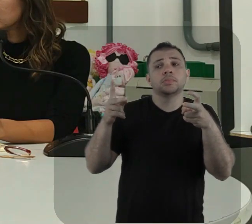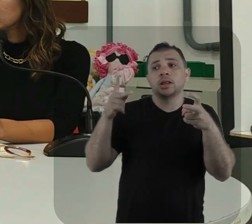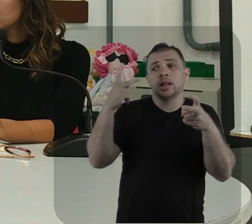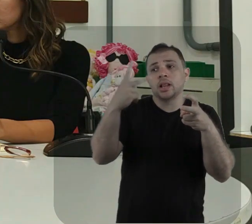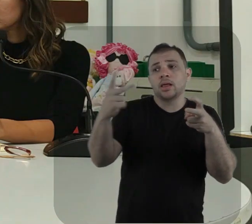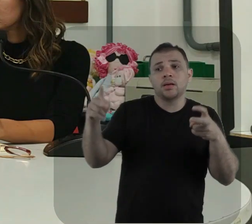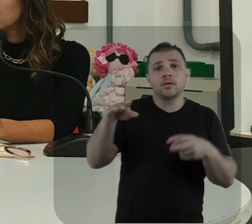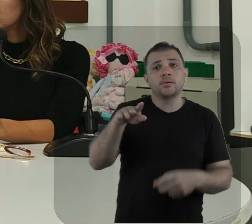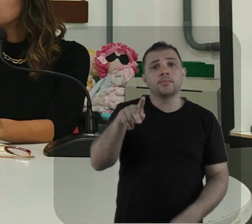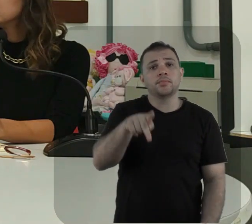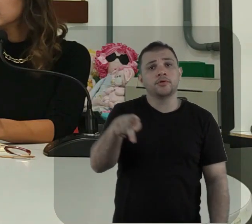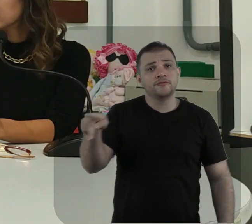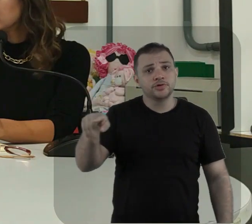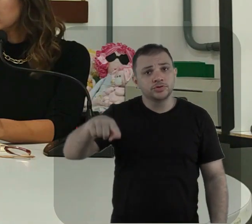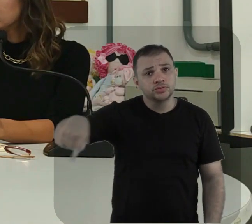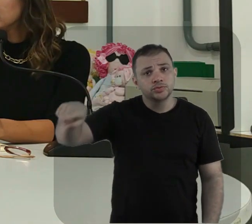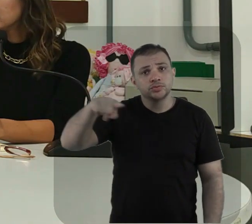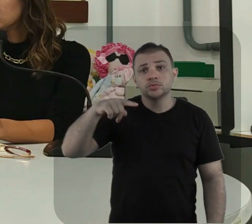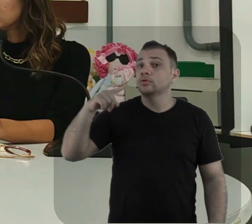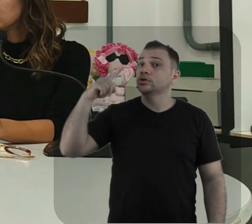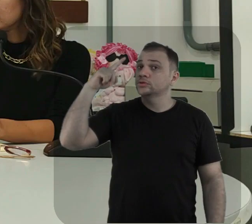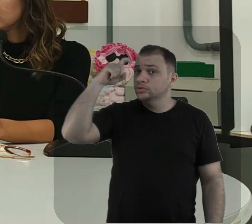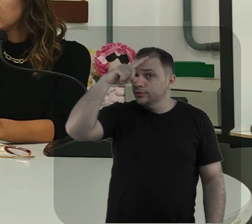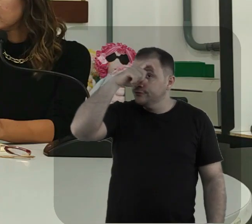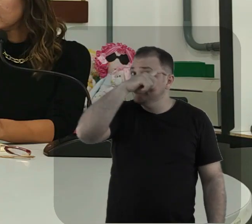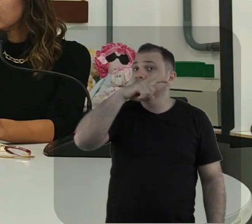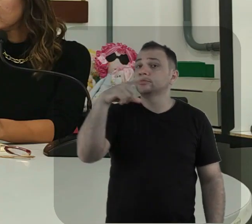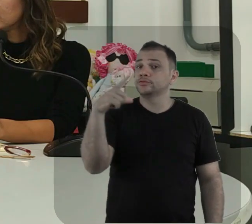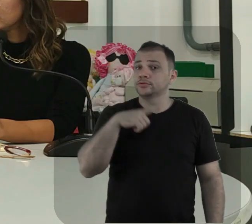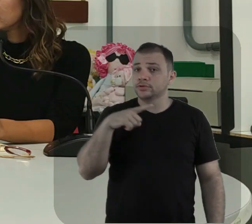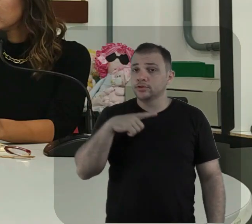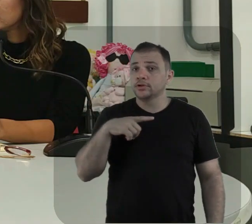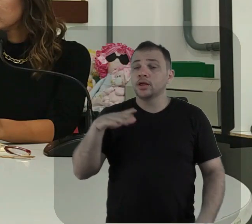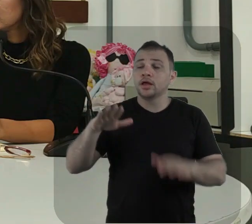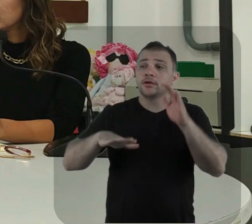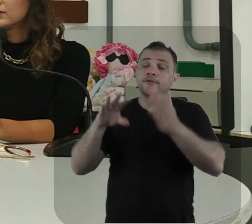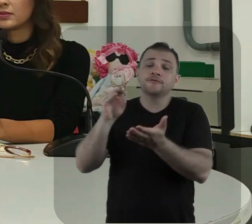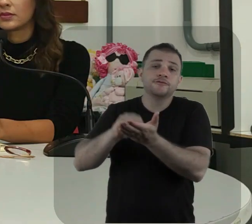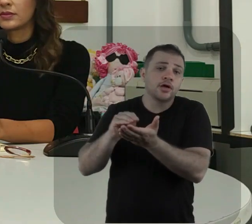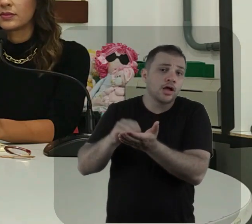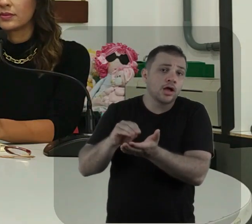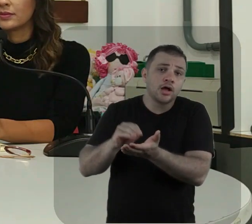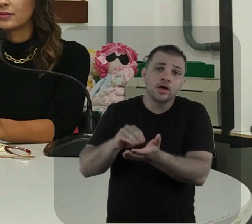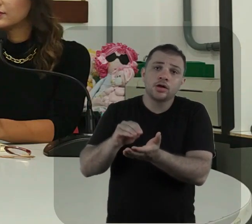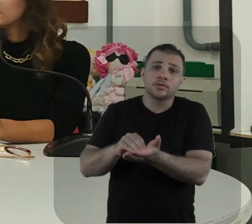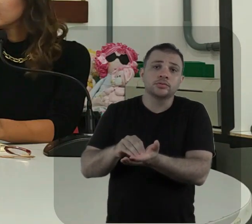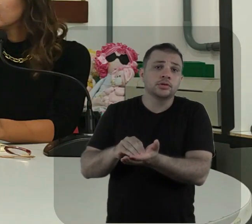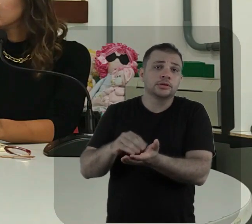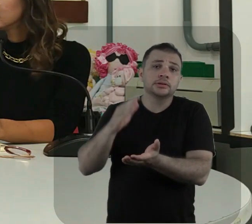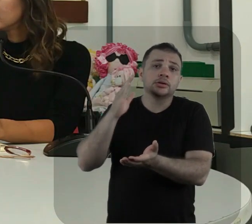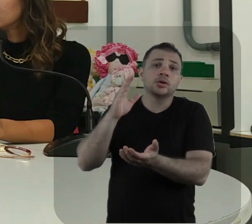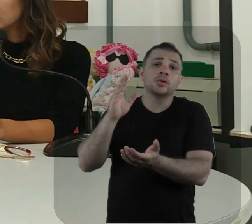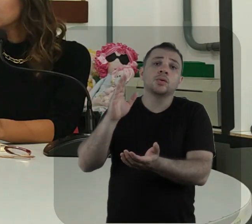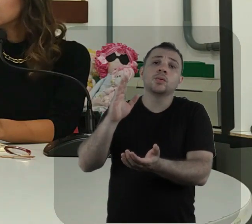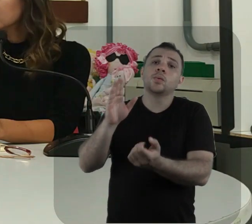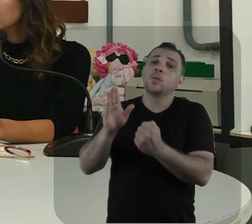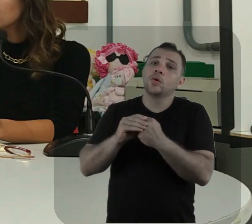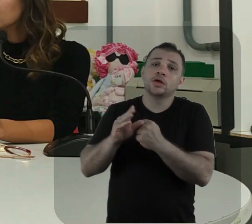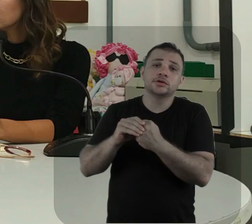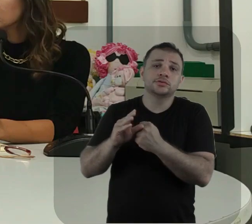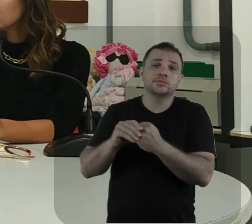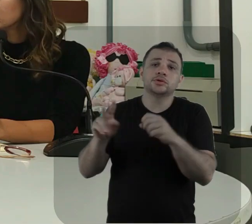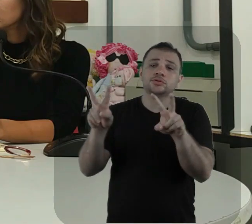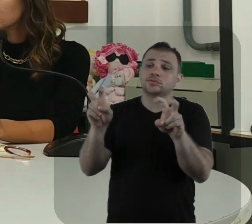a dificuldade, né, dos professores, e muitas vezes é não ter mesmo o conhecimento, todo o